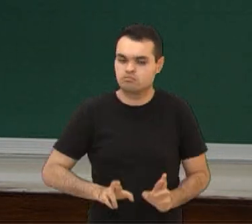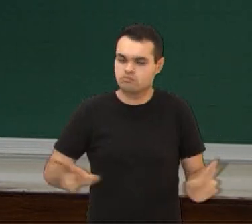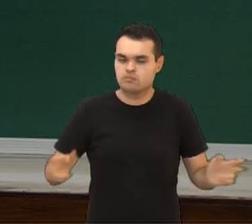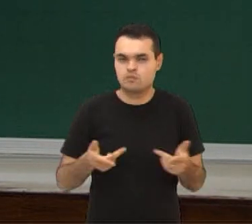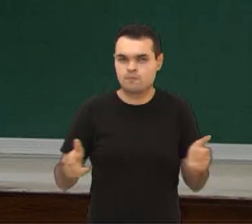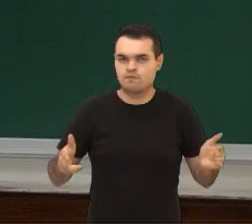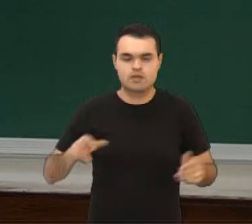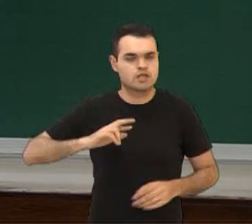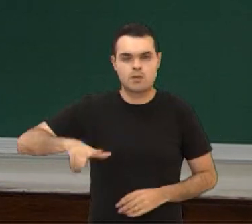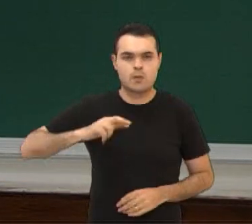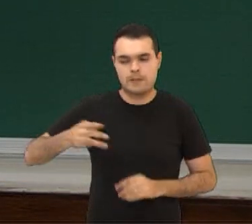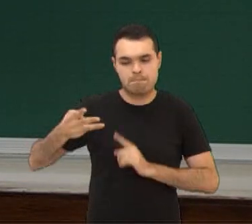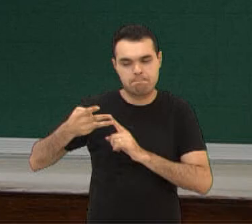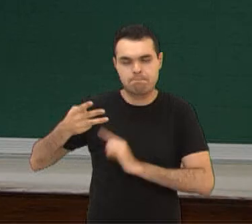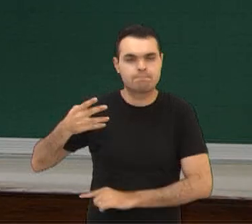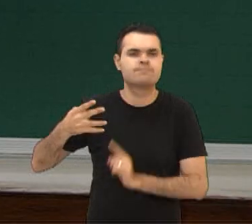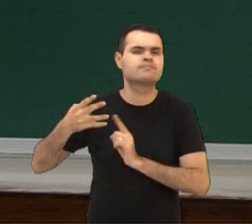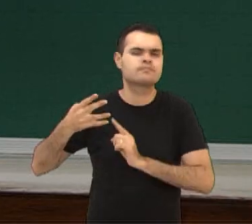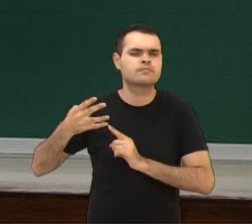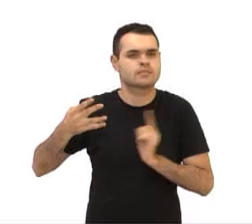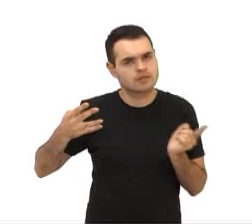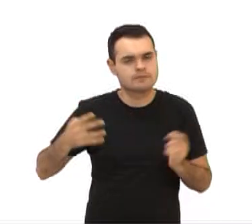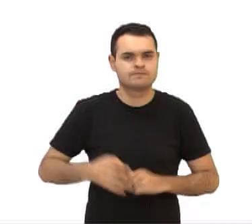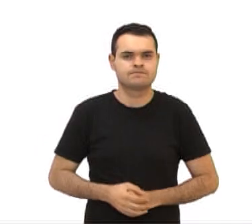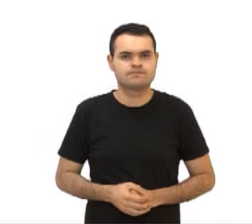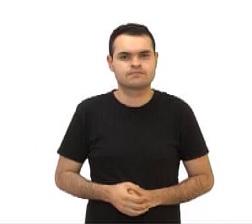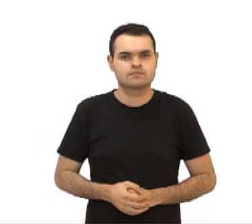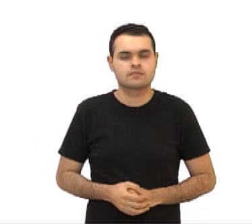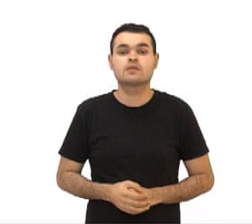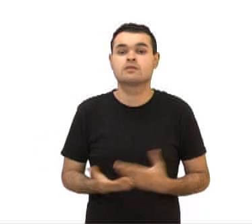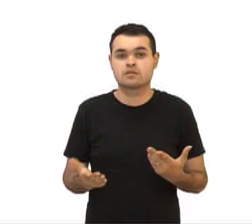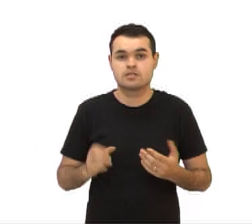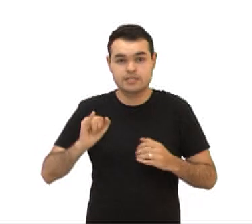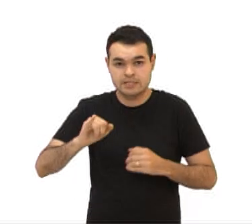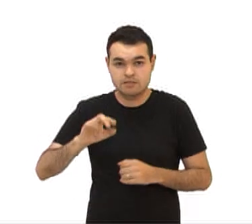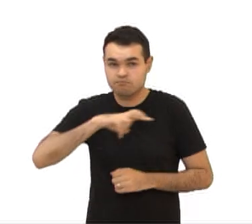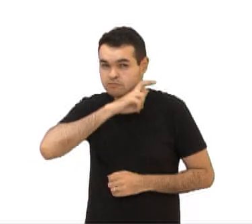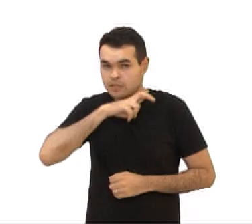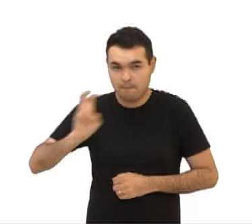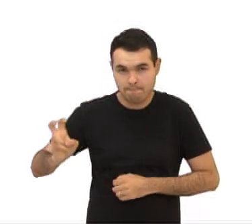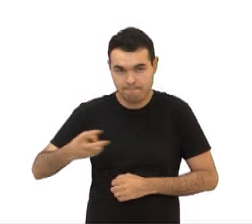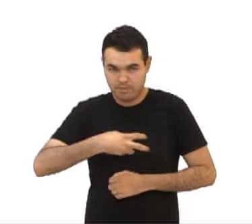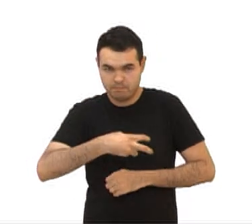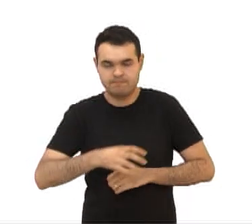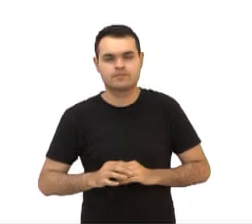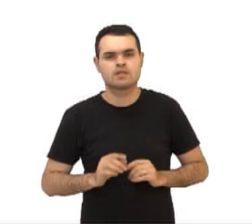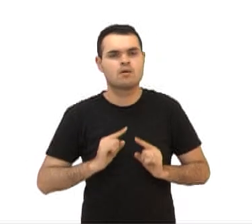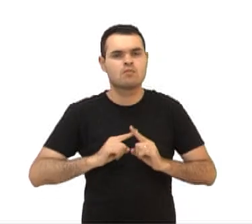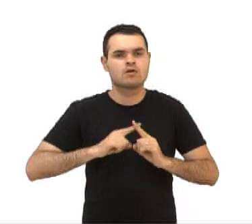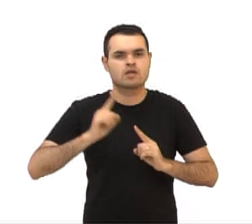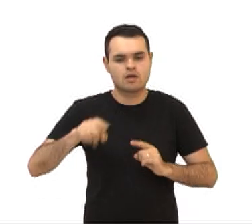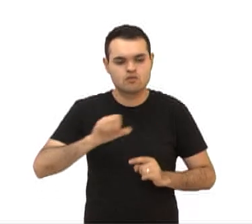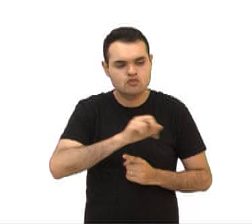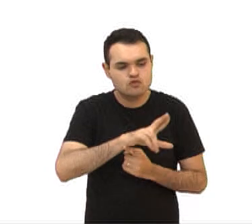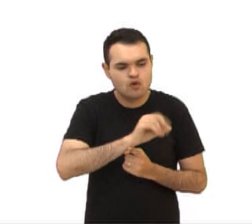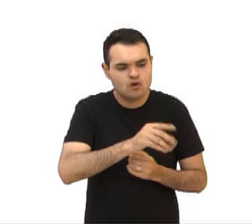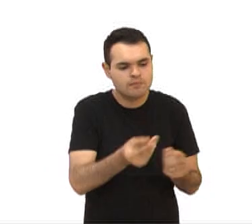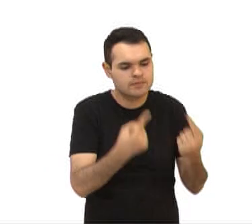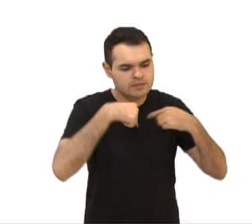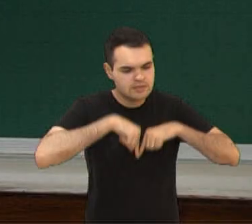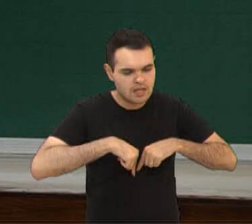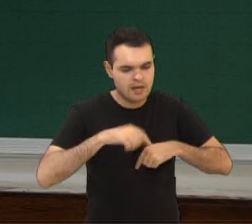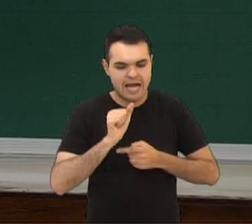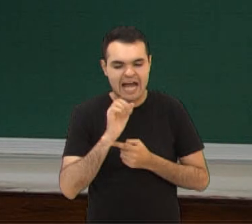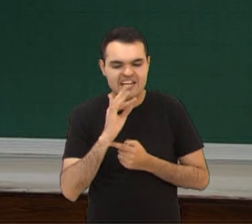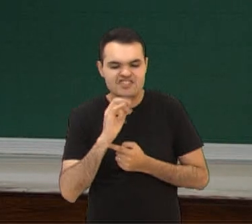diferentes. Então, não é essa a questão. Né? Letra D. Em caso de picada de serpente, o soro é usado porque garante uma imunização